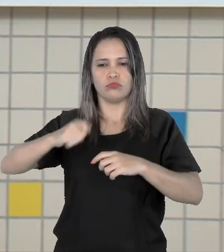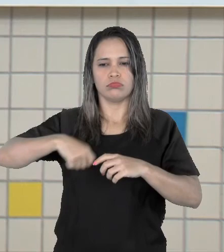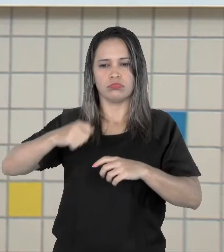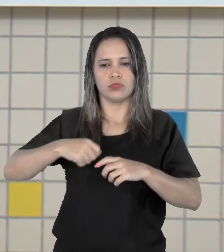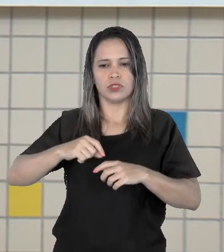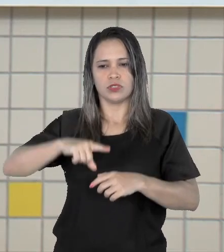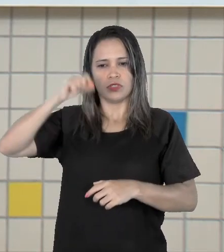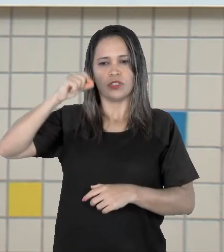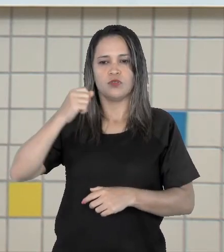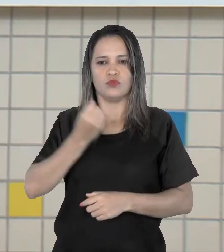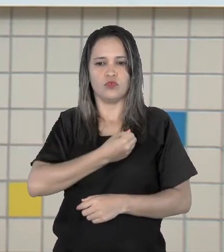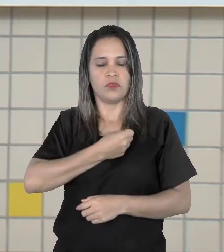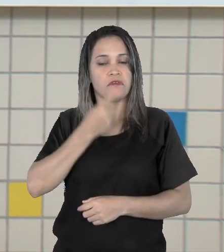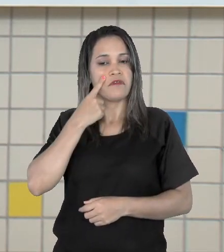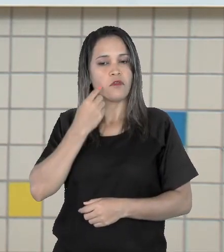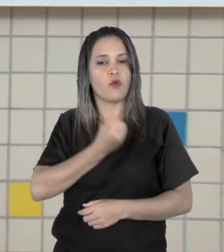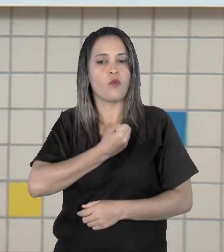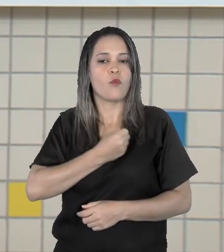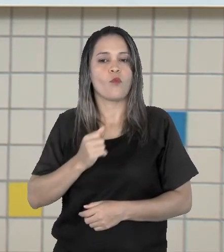que número é, tá bom?